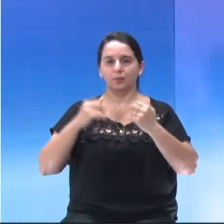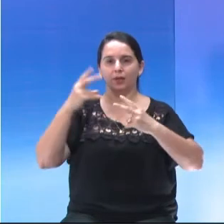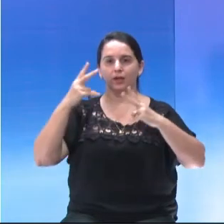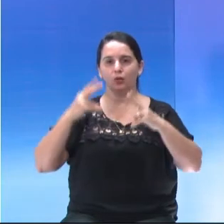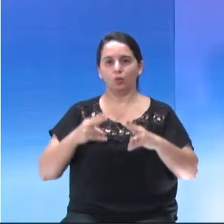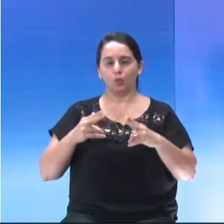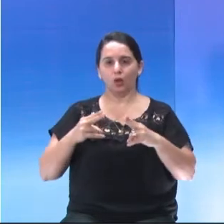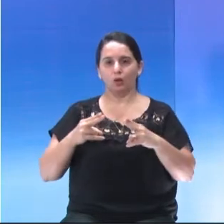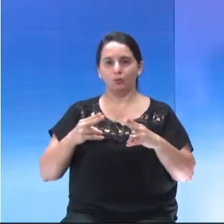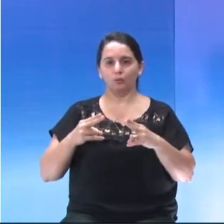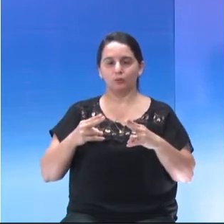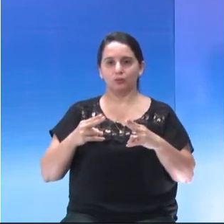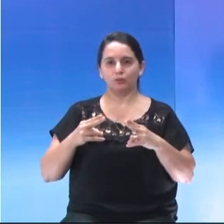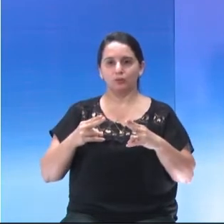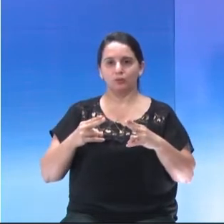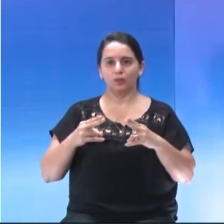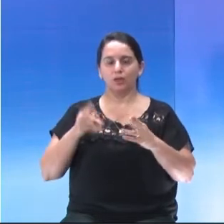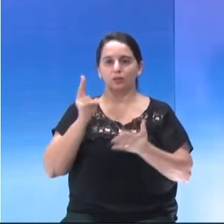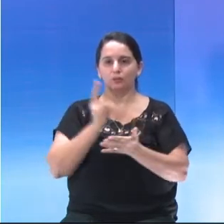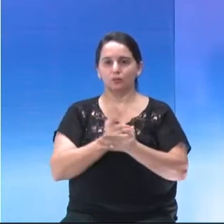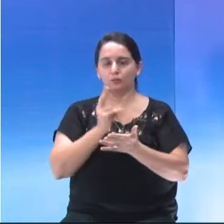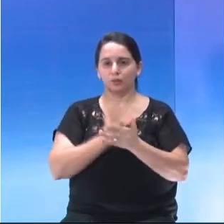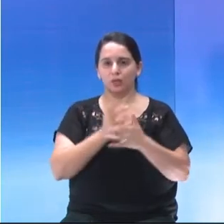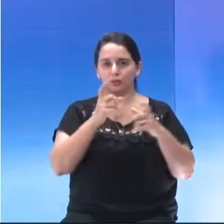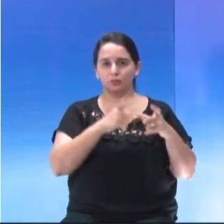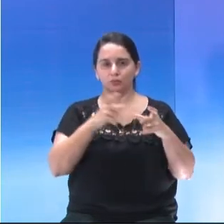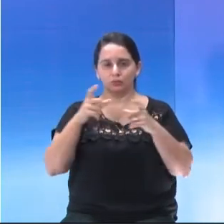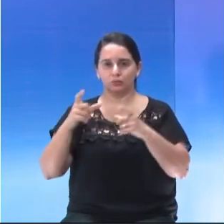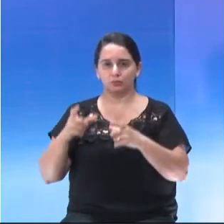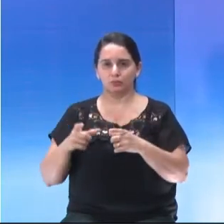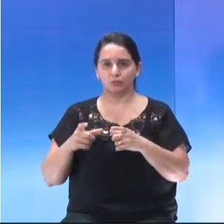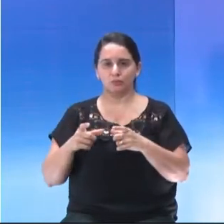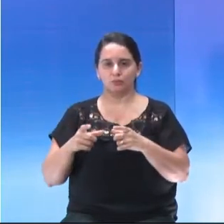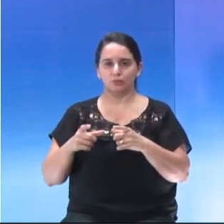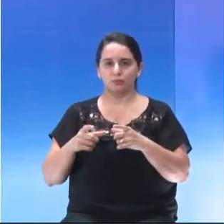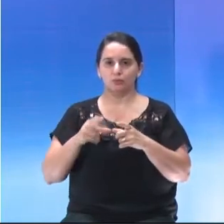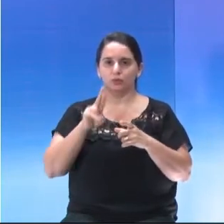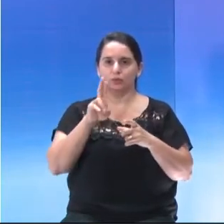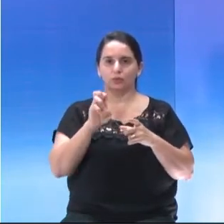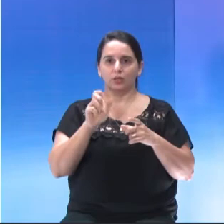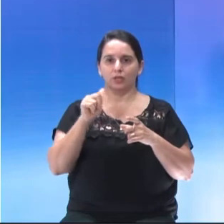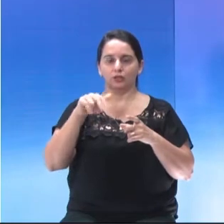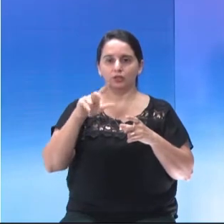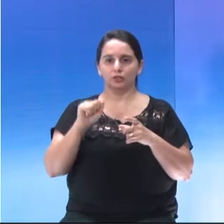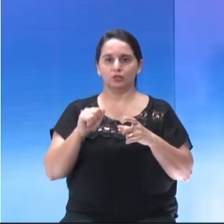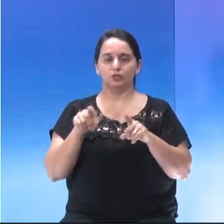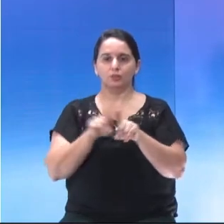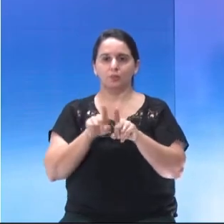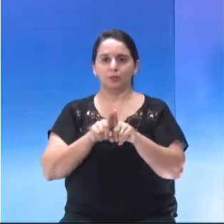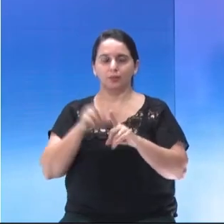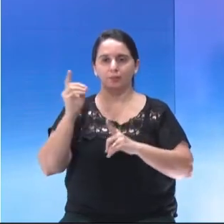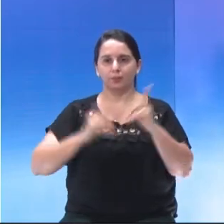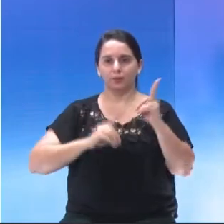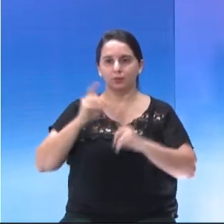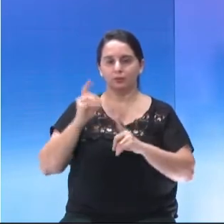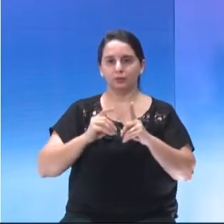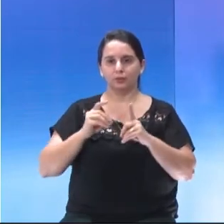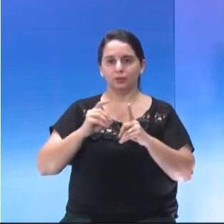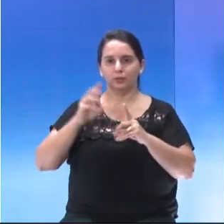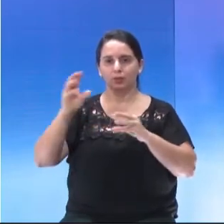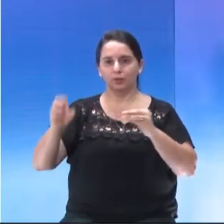igual, espécies químicas iguais, do mesmo lado da equação, ou seja, ou nos reagentes ou nos produtos, elas vão